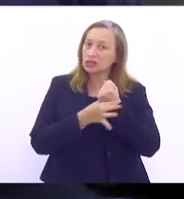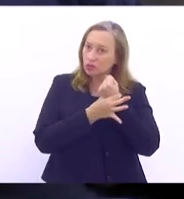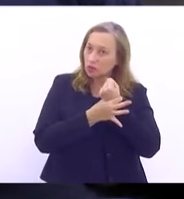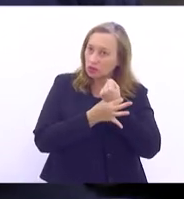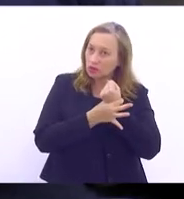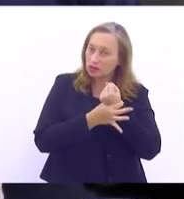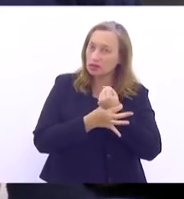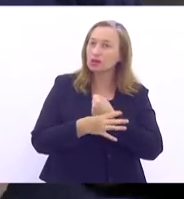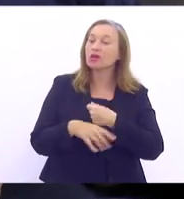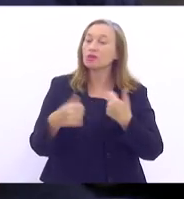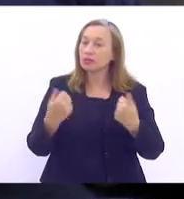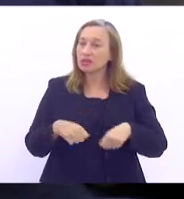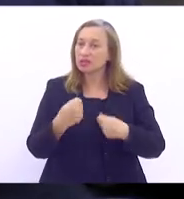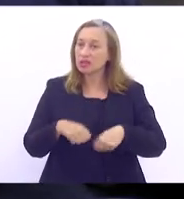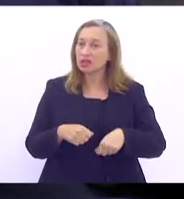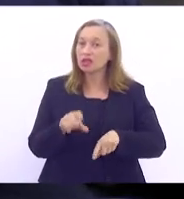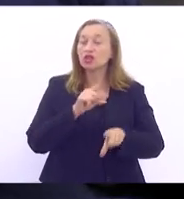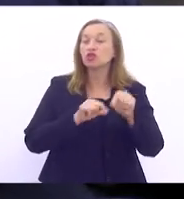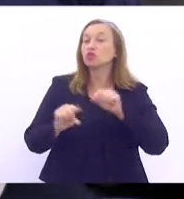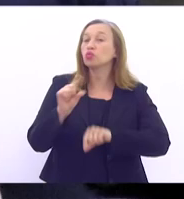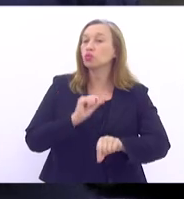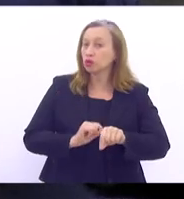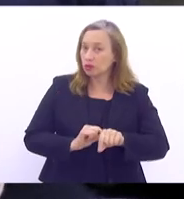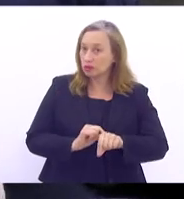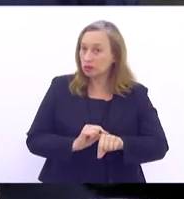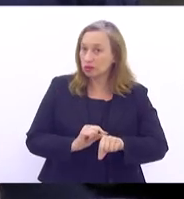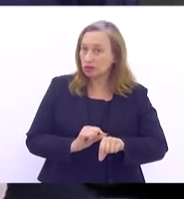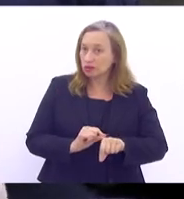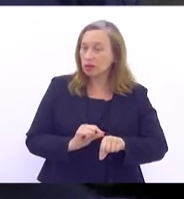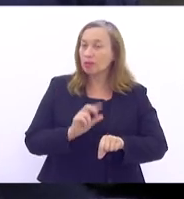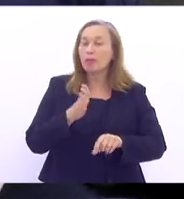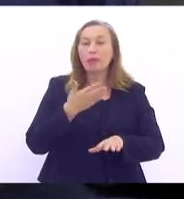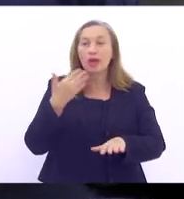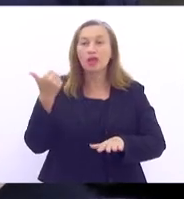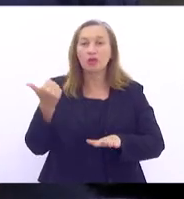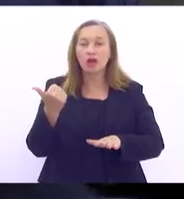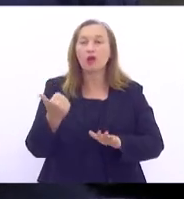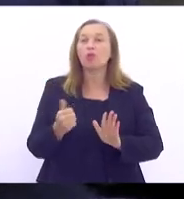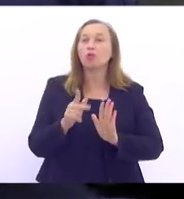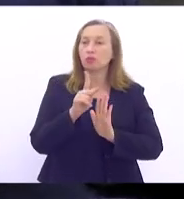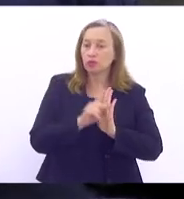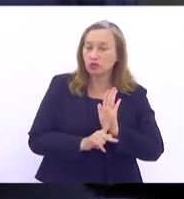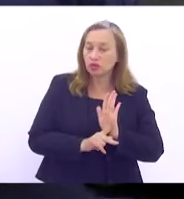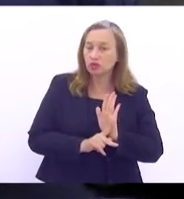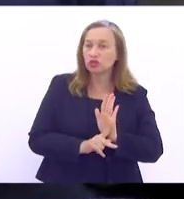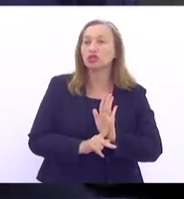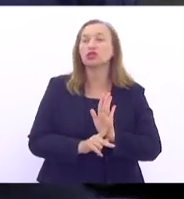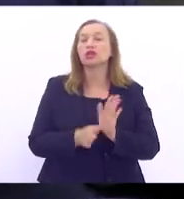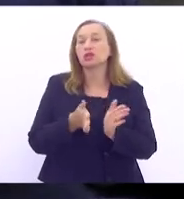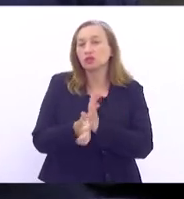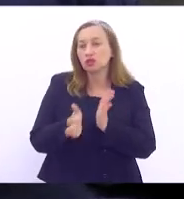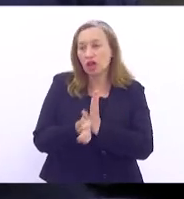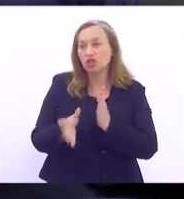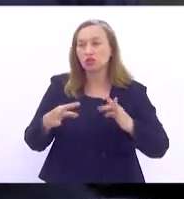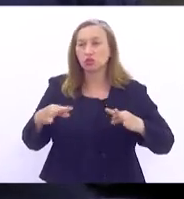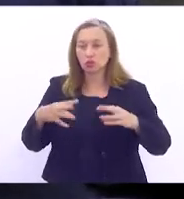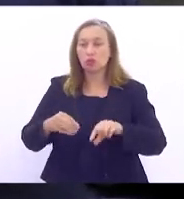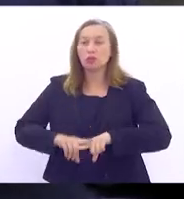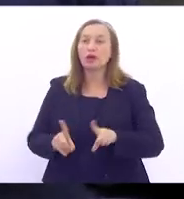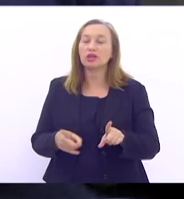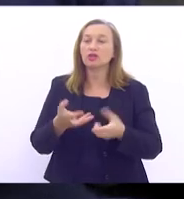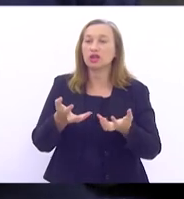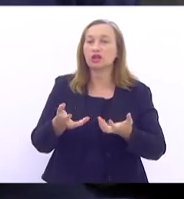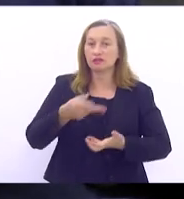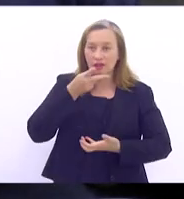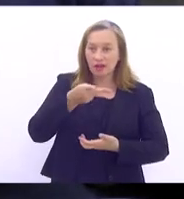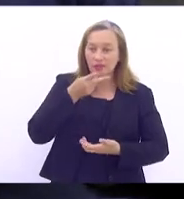gente teria que definir, né, para aperfeiçoar o projeto, o custeio, a despesa, etc. Mas só queria